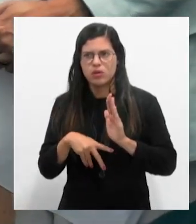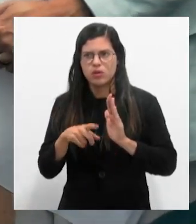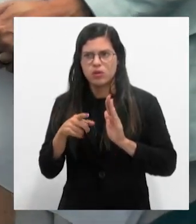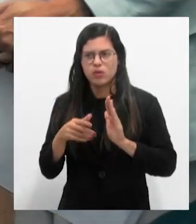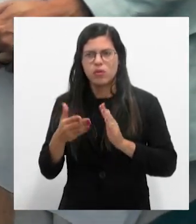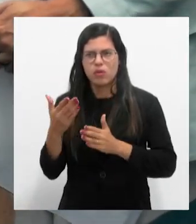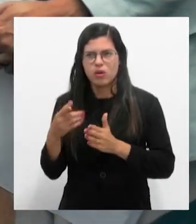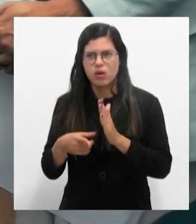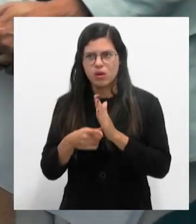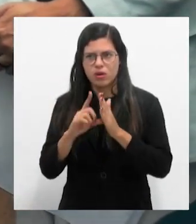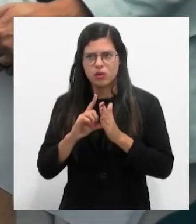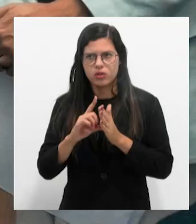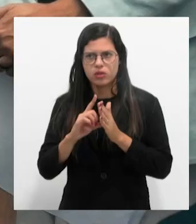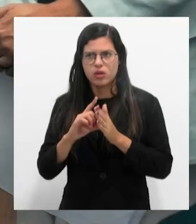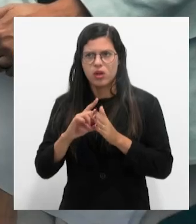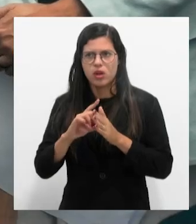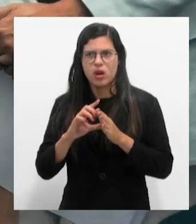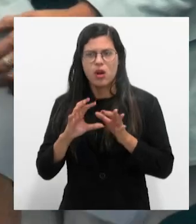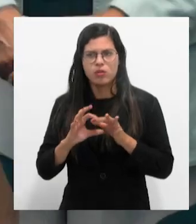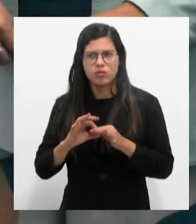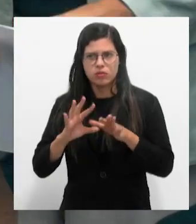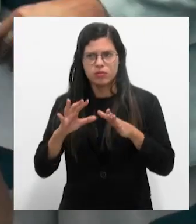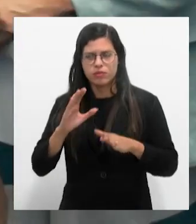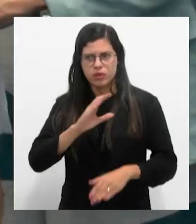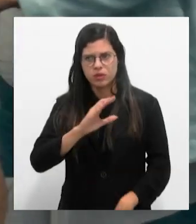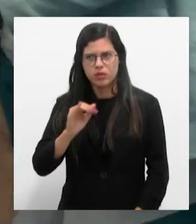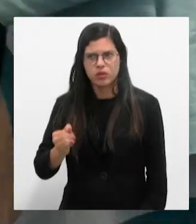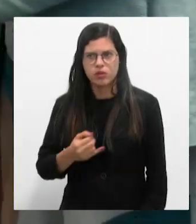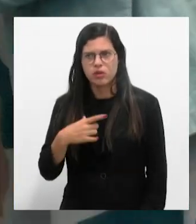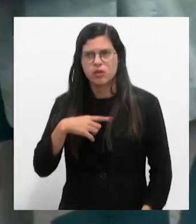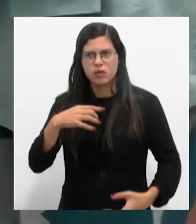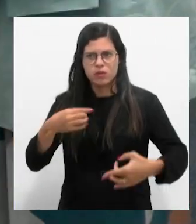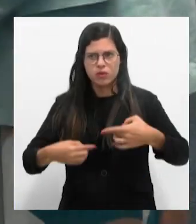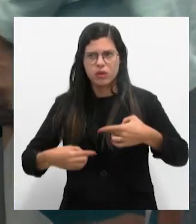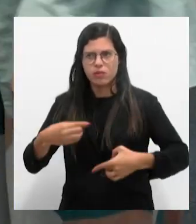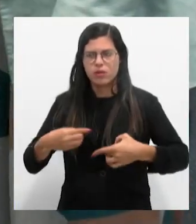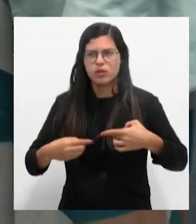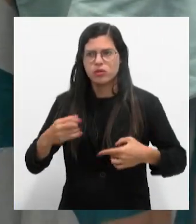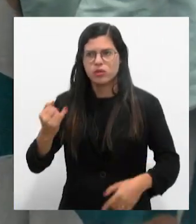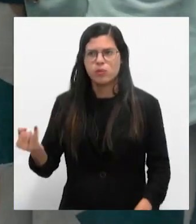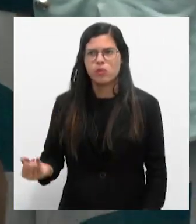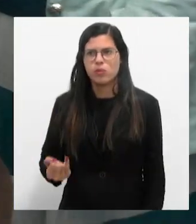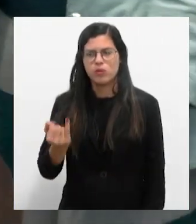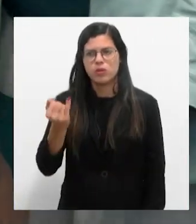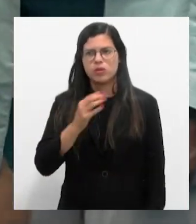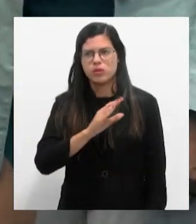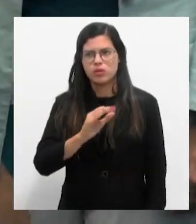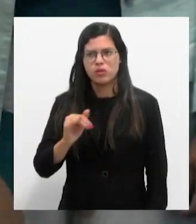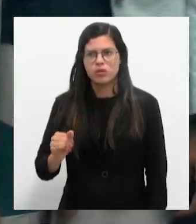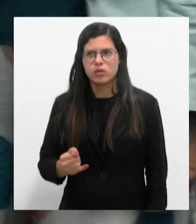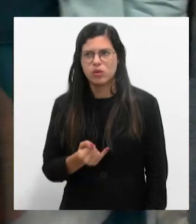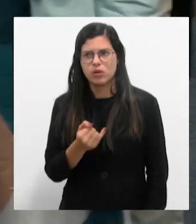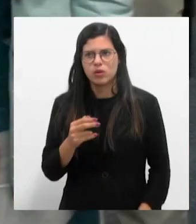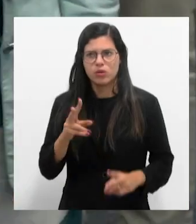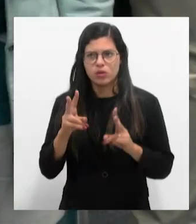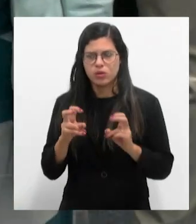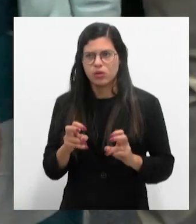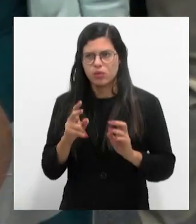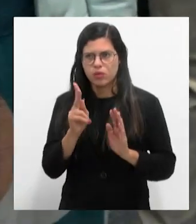autorizativo pela CCJ e teve um debate importante na CCJ com relação aos